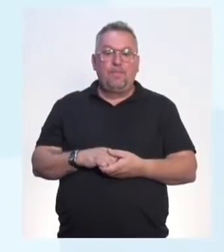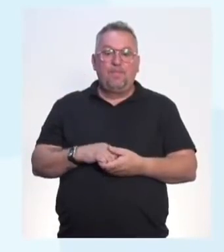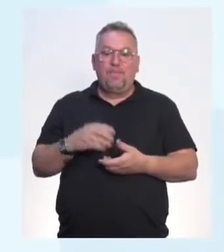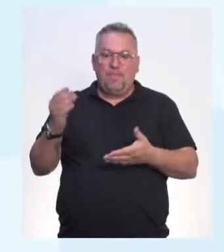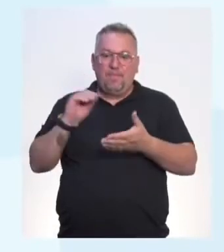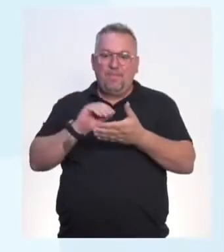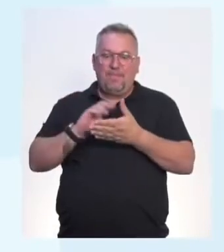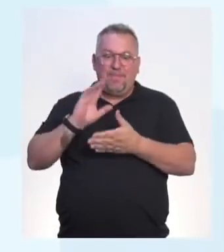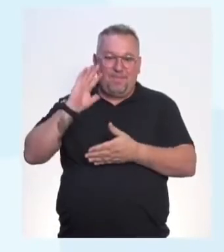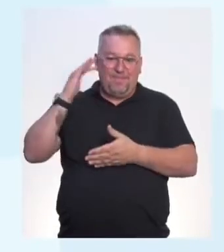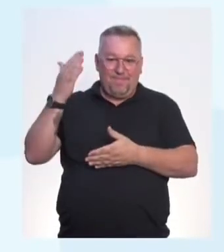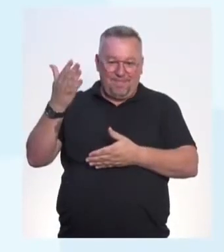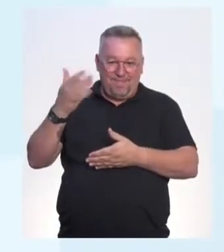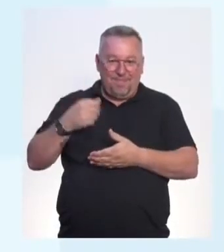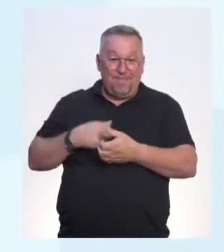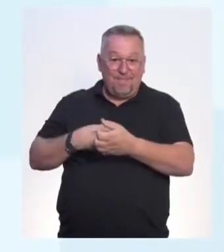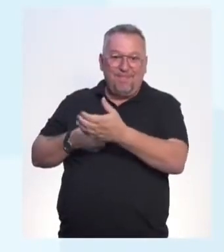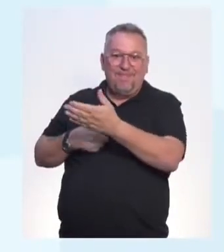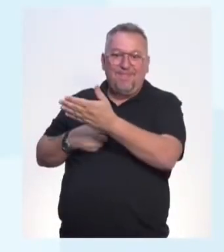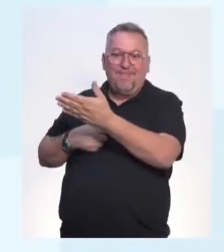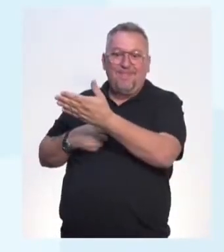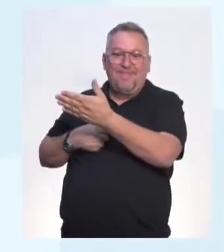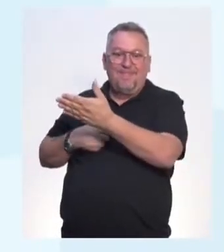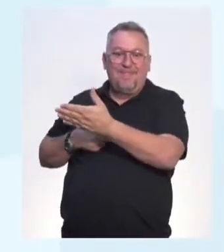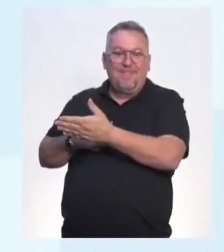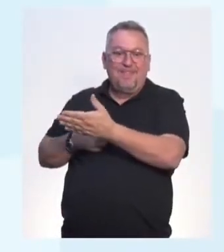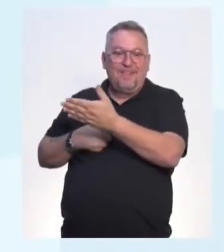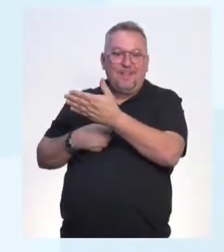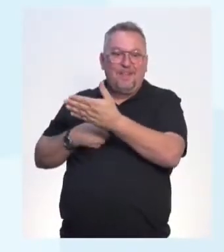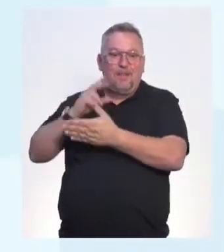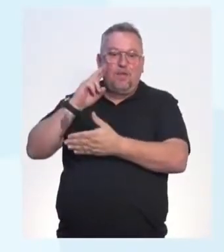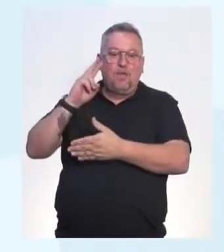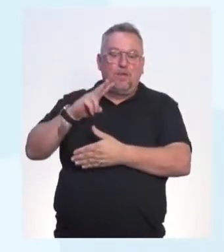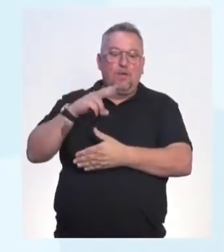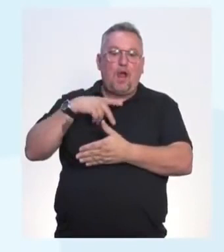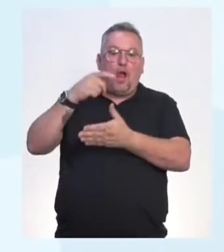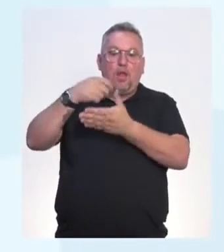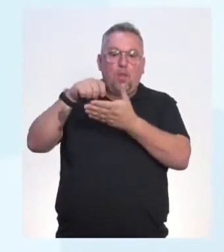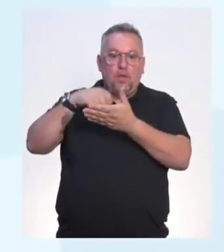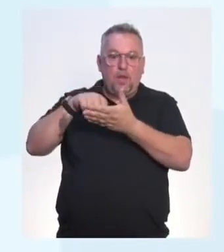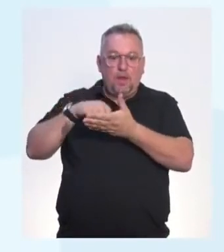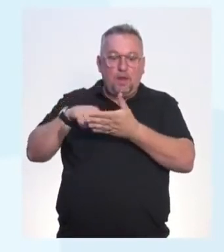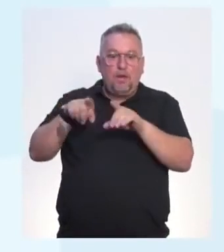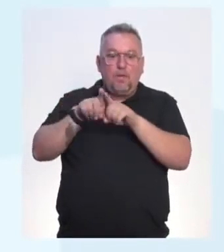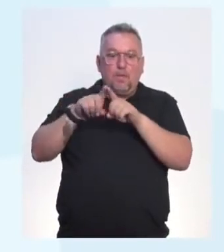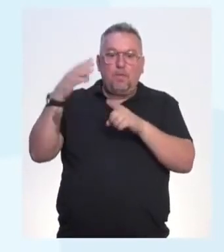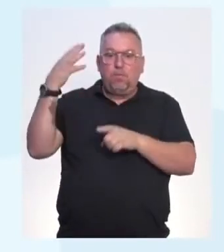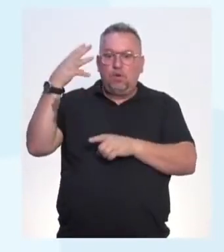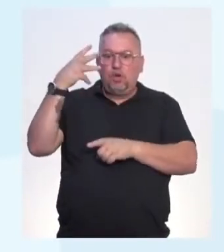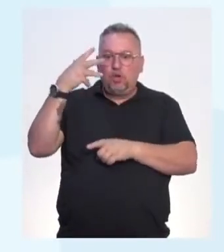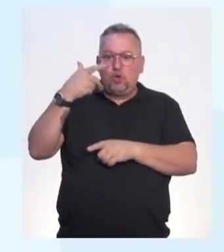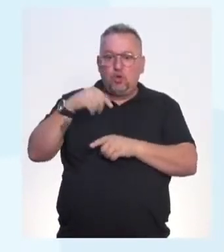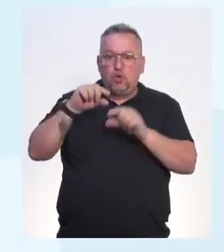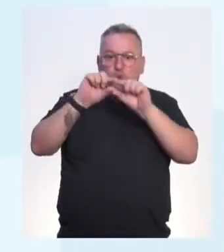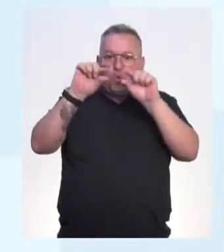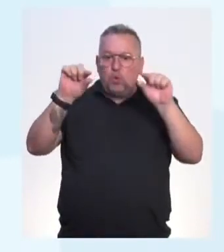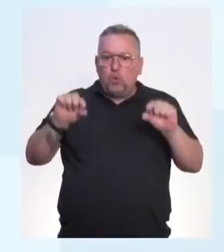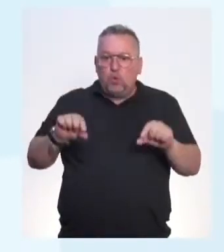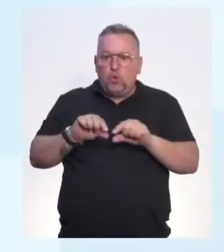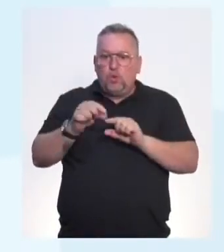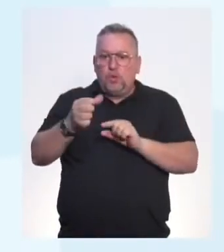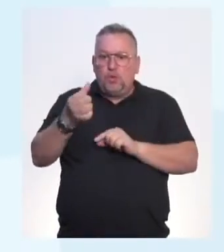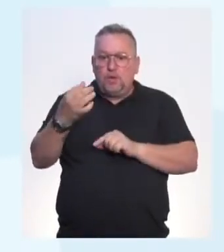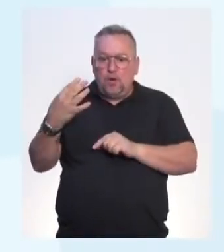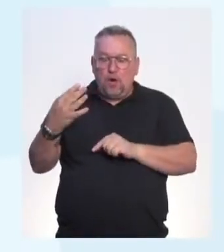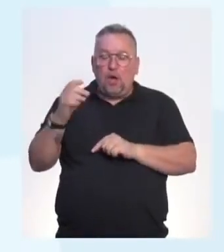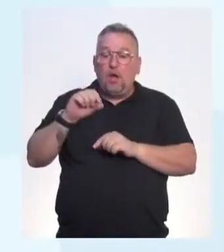a resolução na tela para vocês. Observem que na minha resolução eu anotei, né, os dados bem bonitinho, que o perímetro era 64,